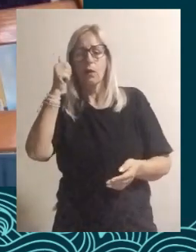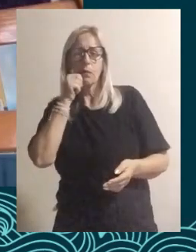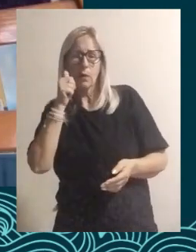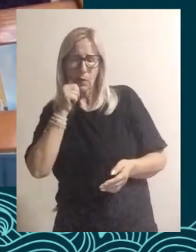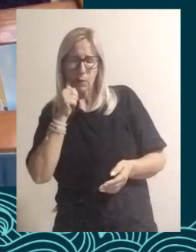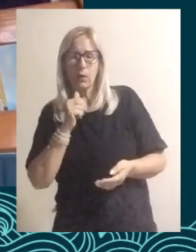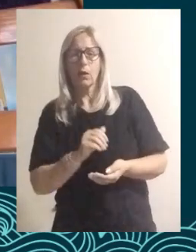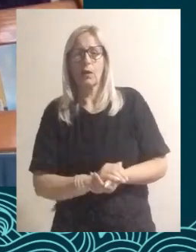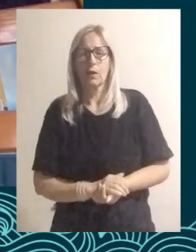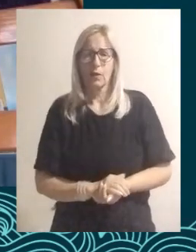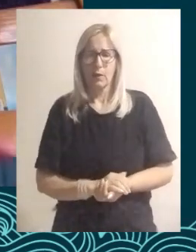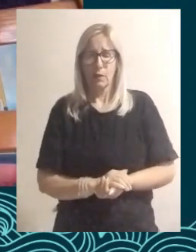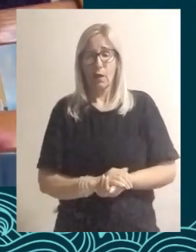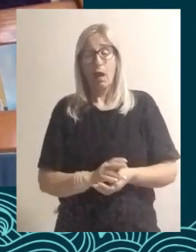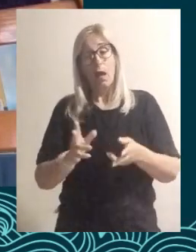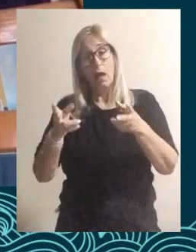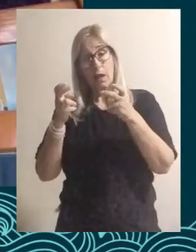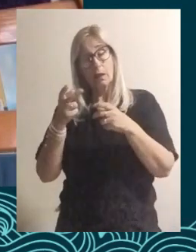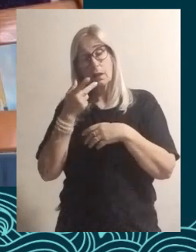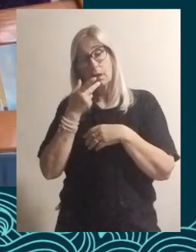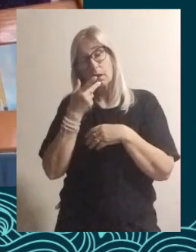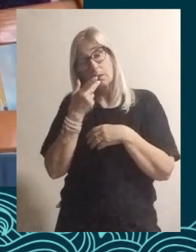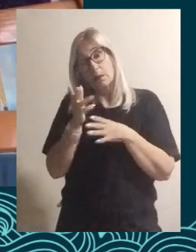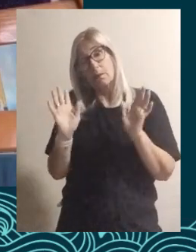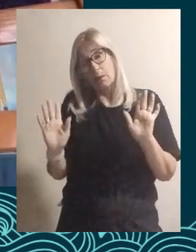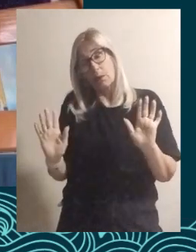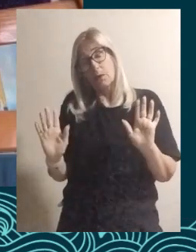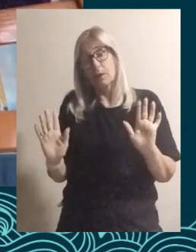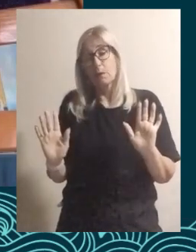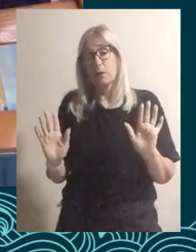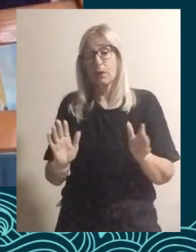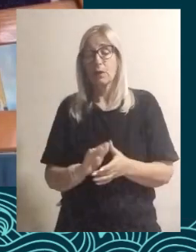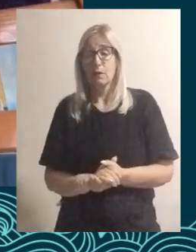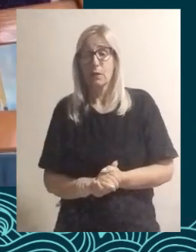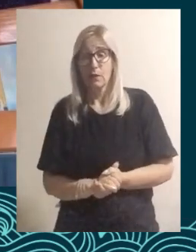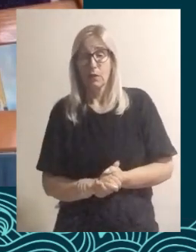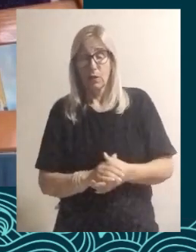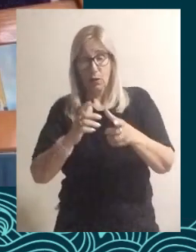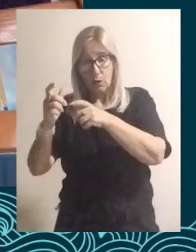vai ser melhor para as mulheres, vão estar menos sobrecarregadas. Pelo menos essa é a impressão que eu tenho